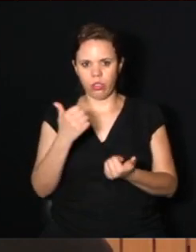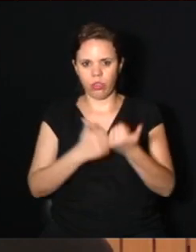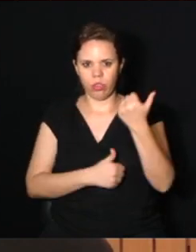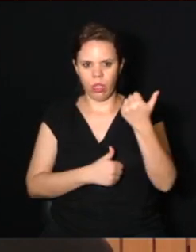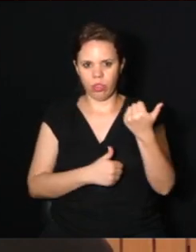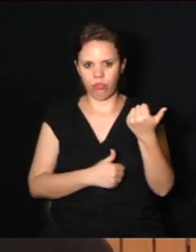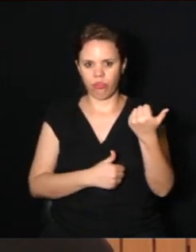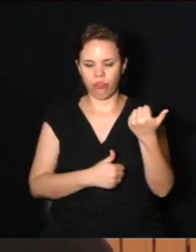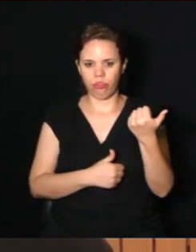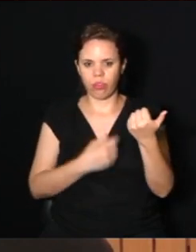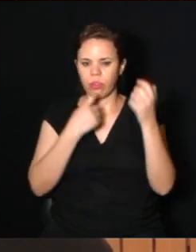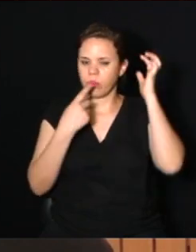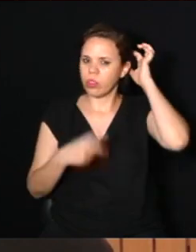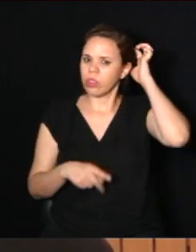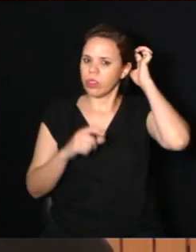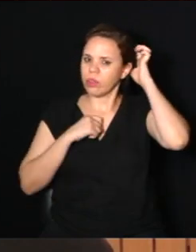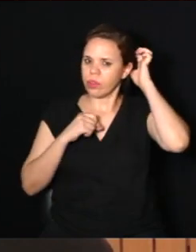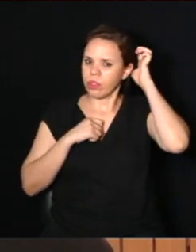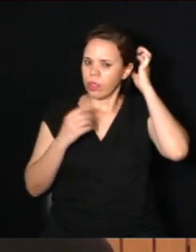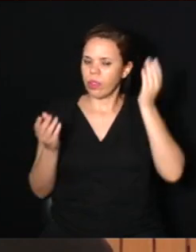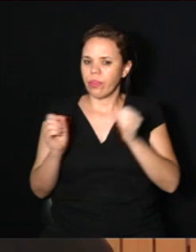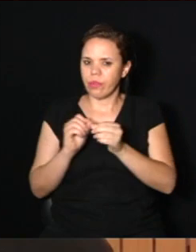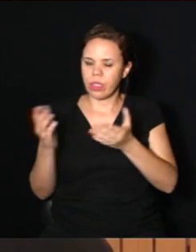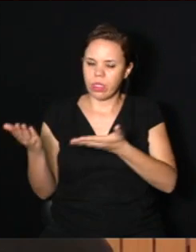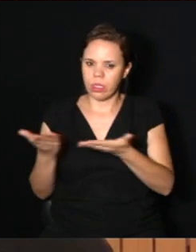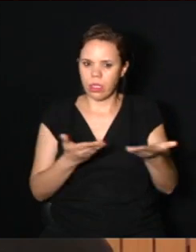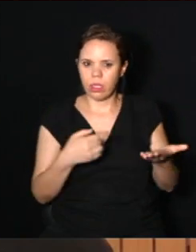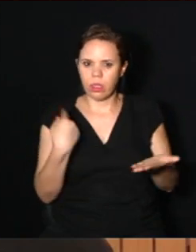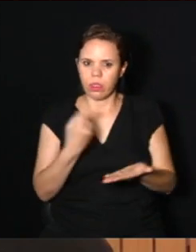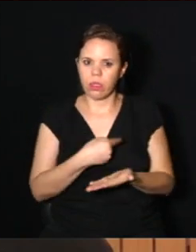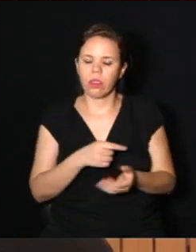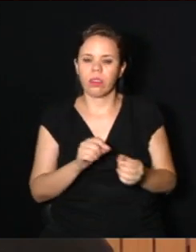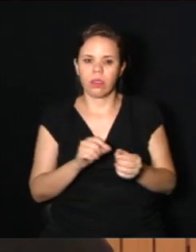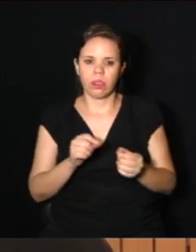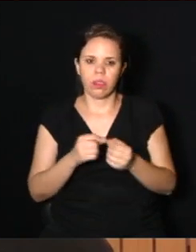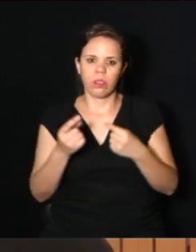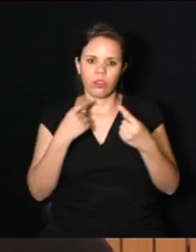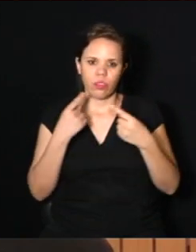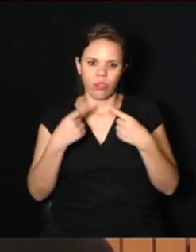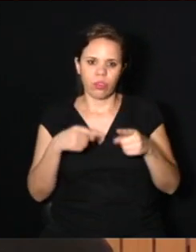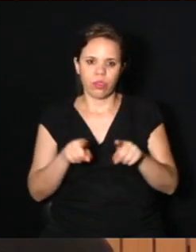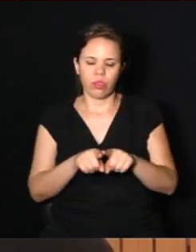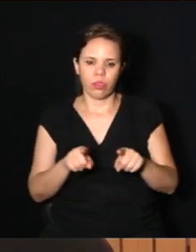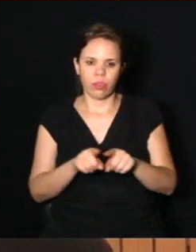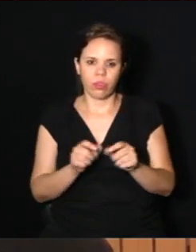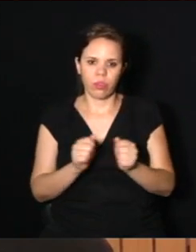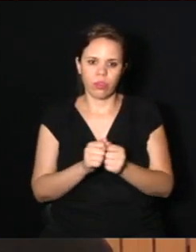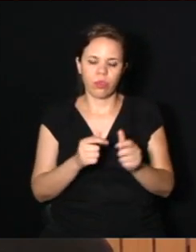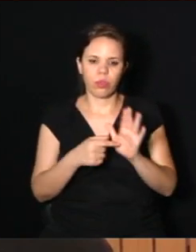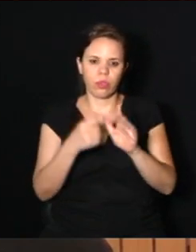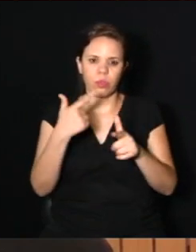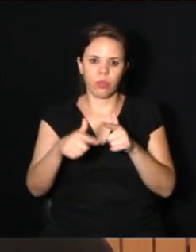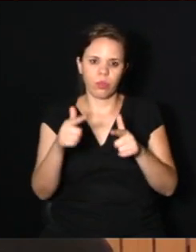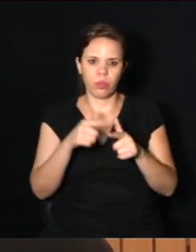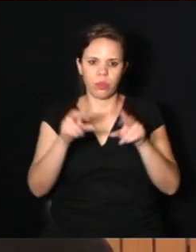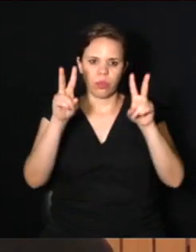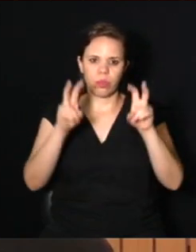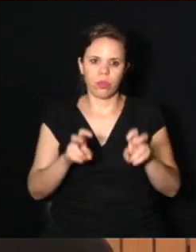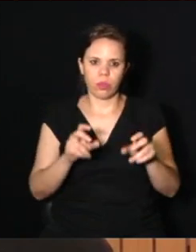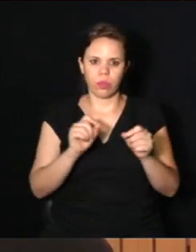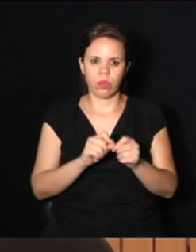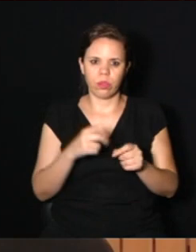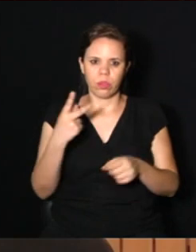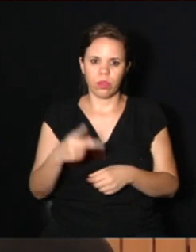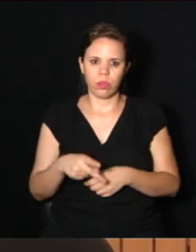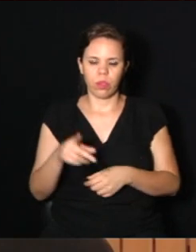fizemos acolhimento das queixas deles, dialogamos com eles sobre os problemas que eles relatavam, que foram esses